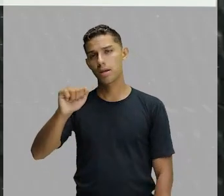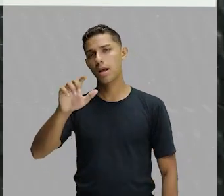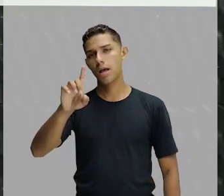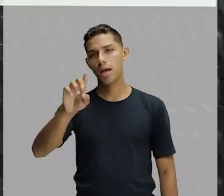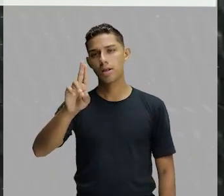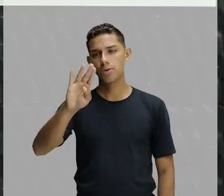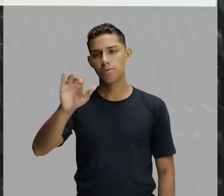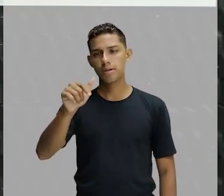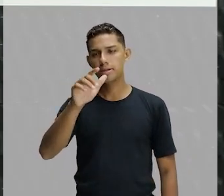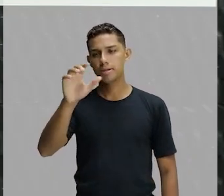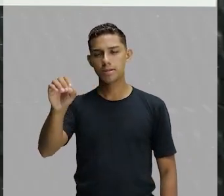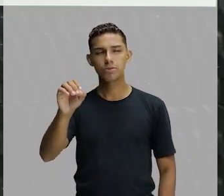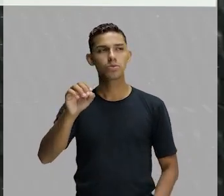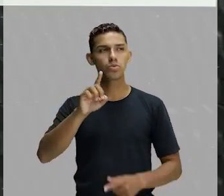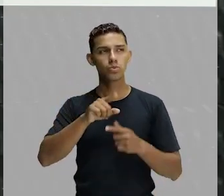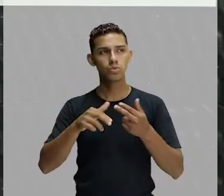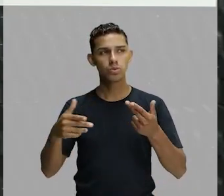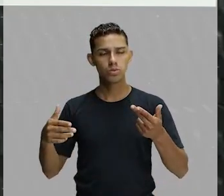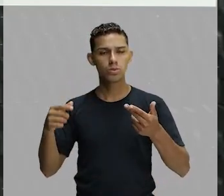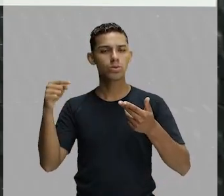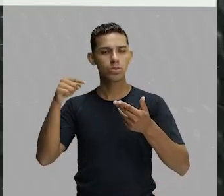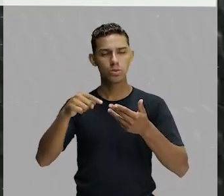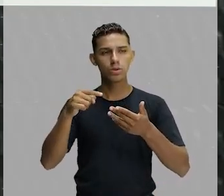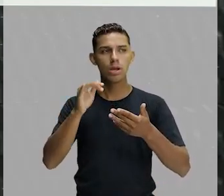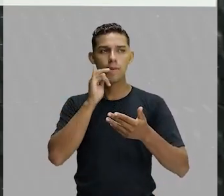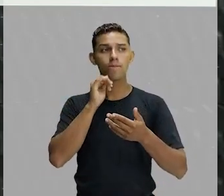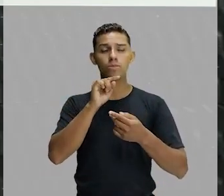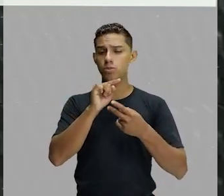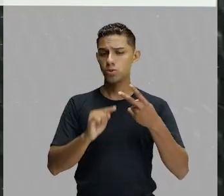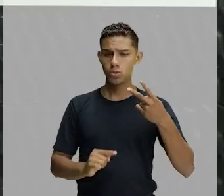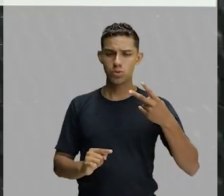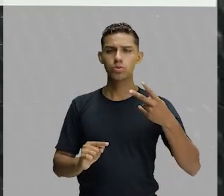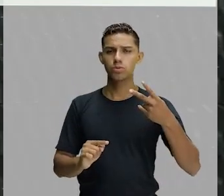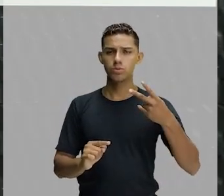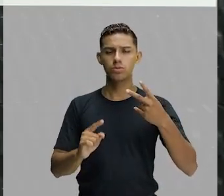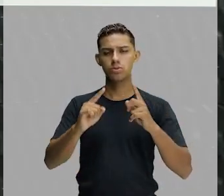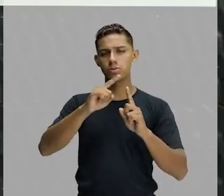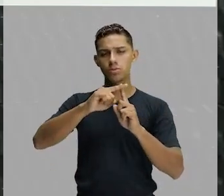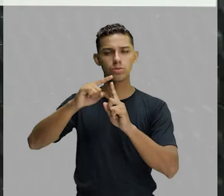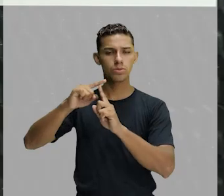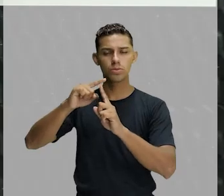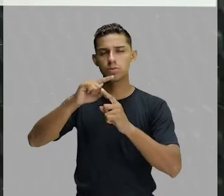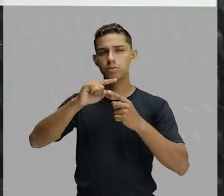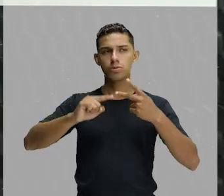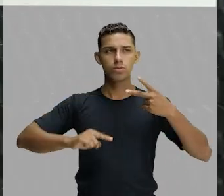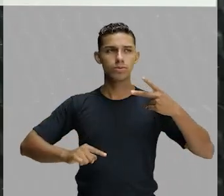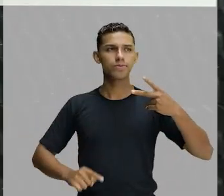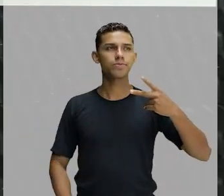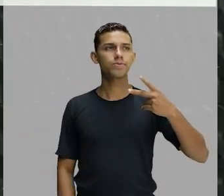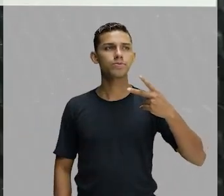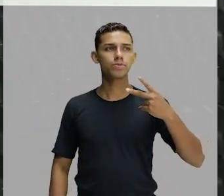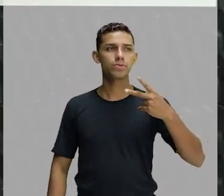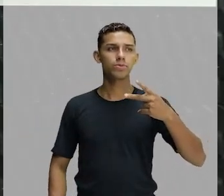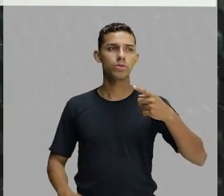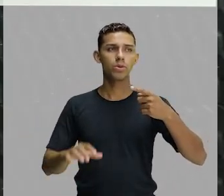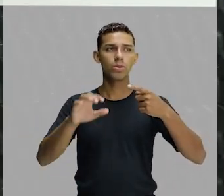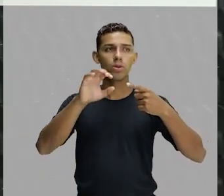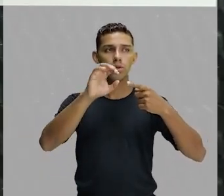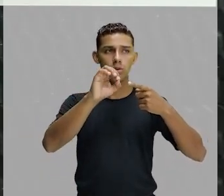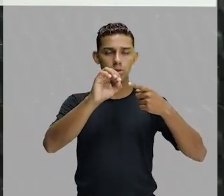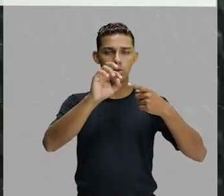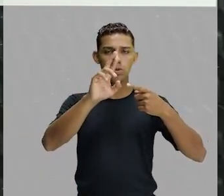o solo a matéria inorgânica. E existem dois tipos de adubos. Existem